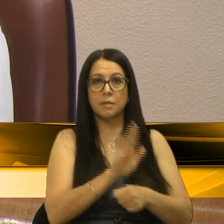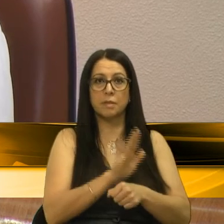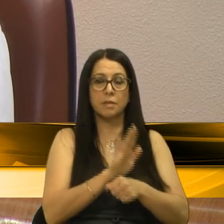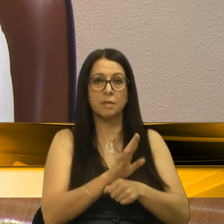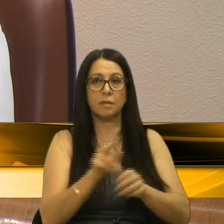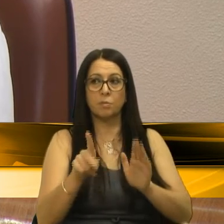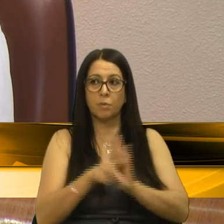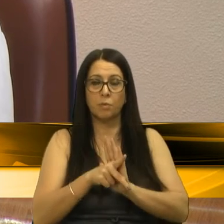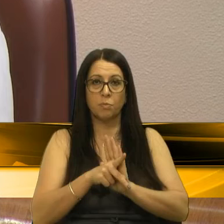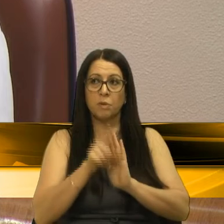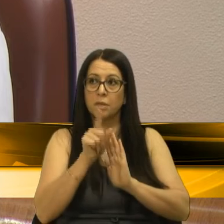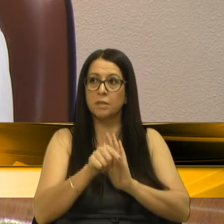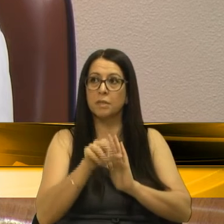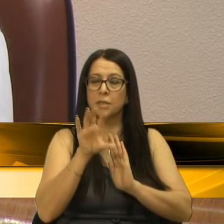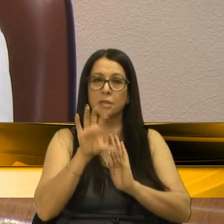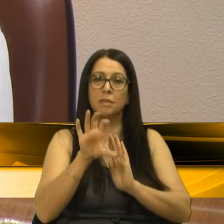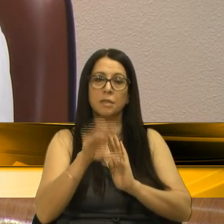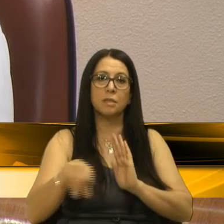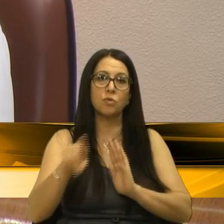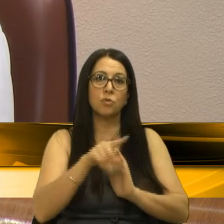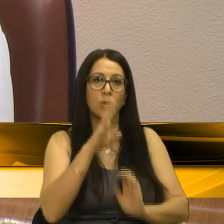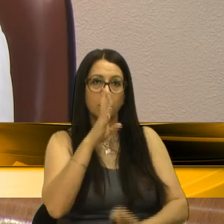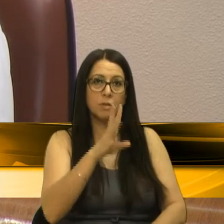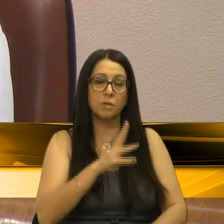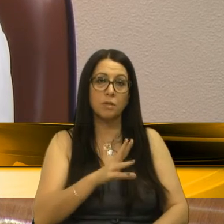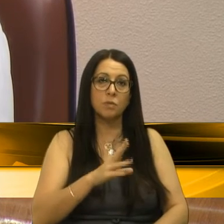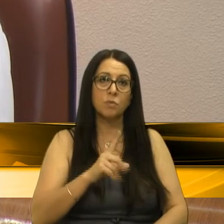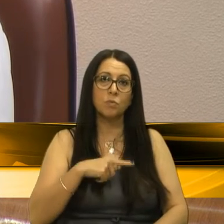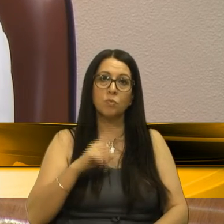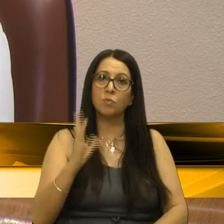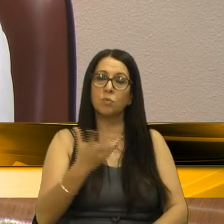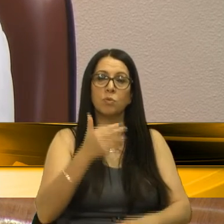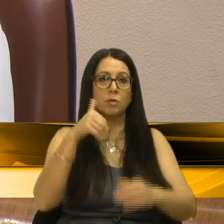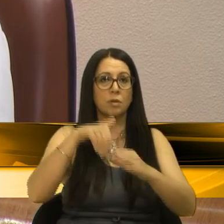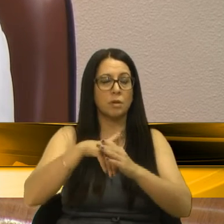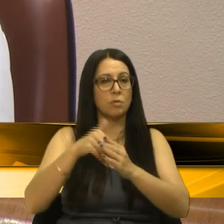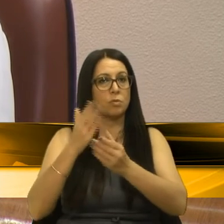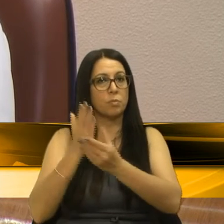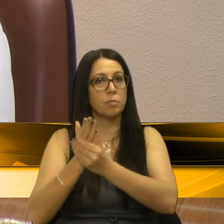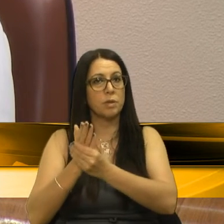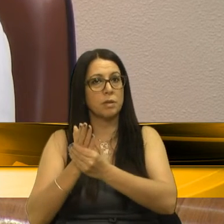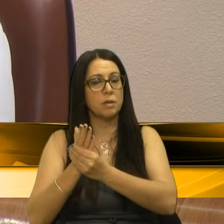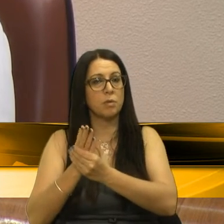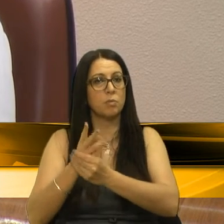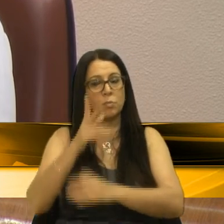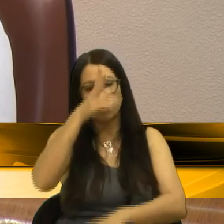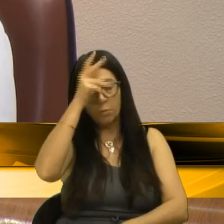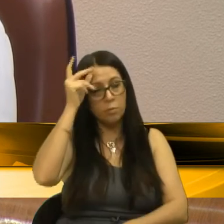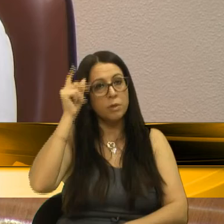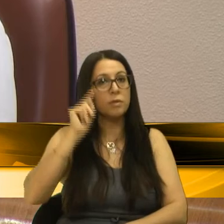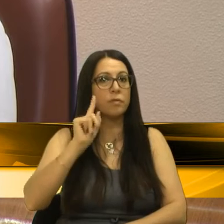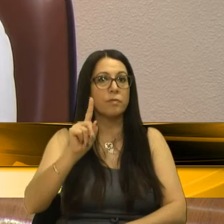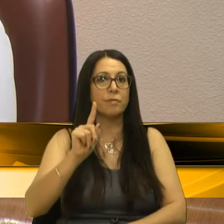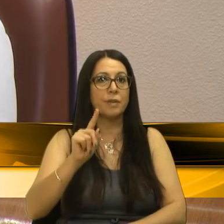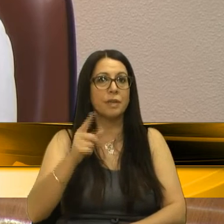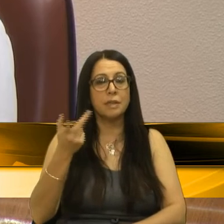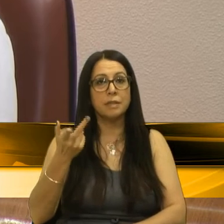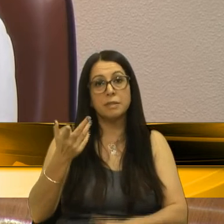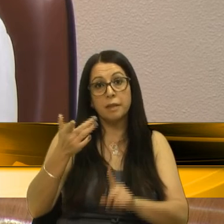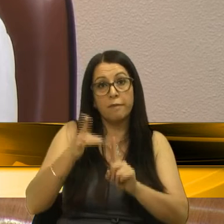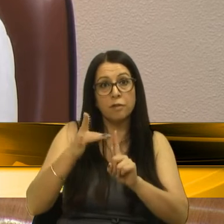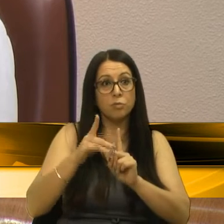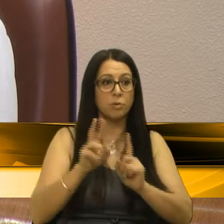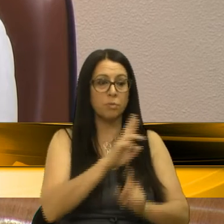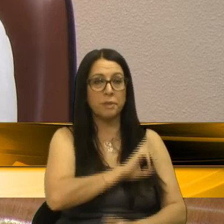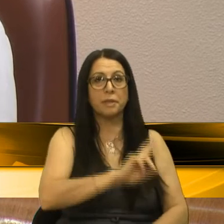próprio. Assim, o assistente de acusação é a figura do processo penal, da ação penal pública exclusivamente, limitando-se à vítima a seu representante